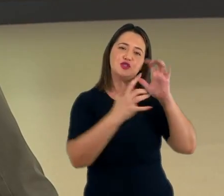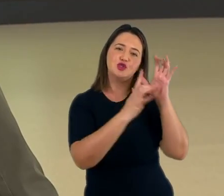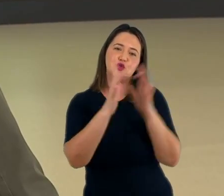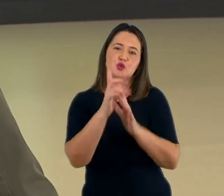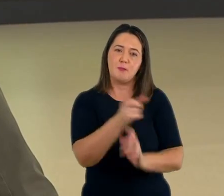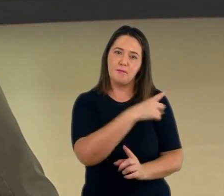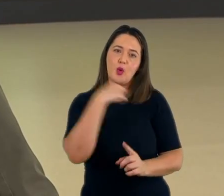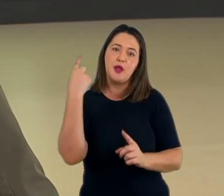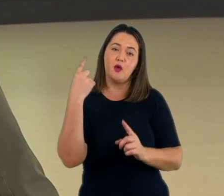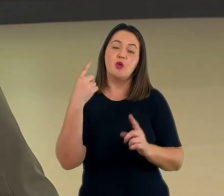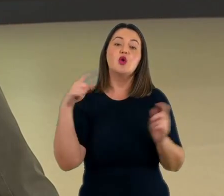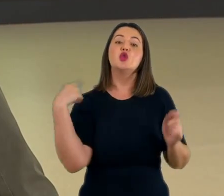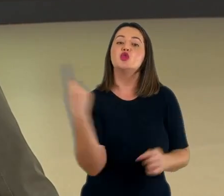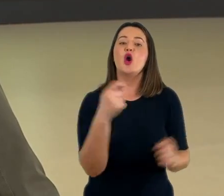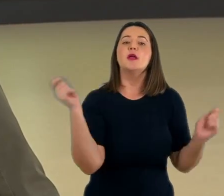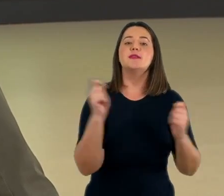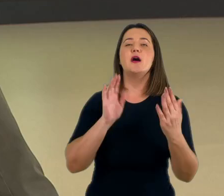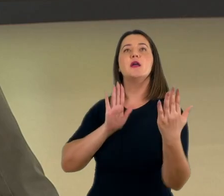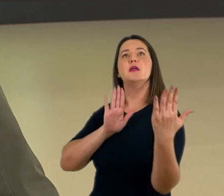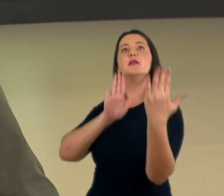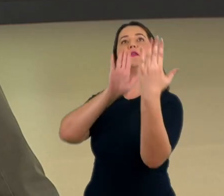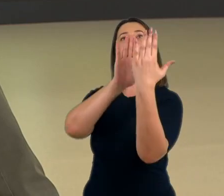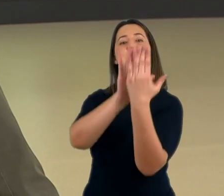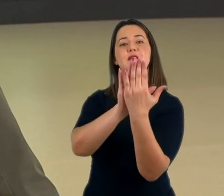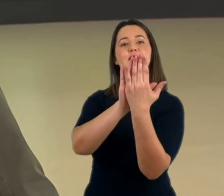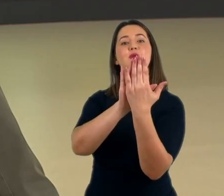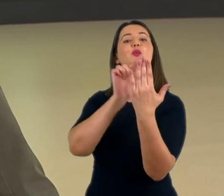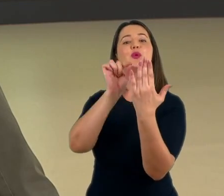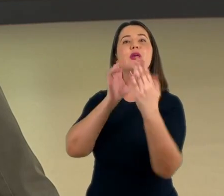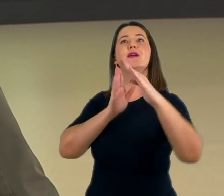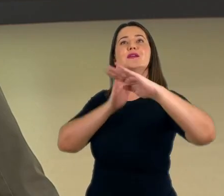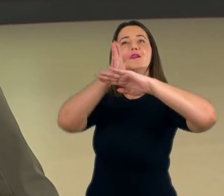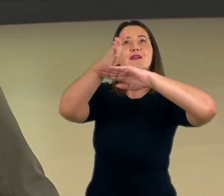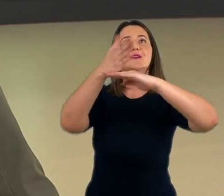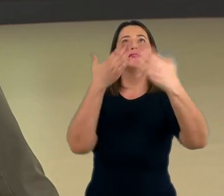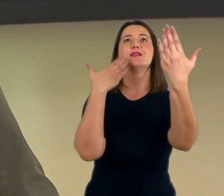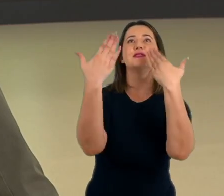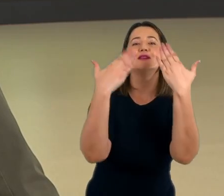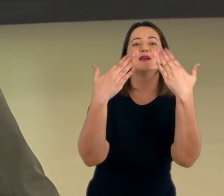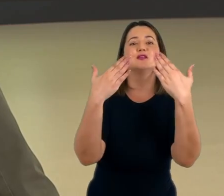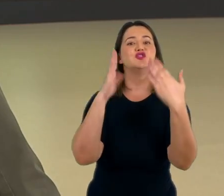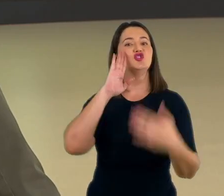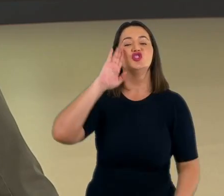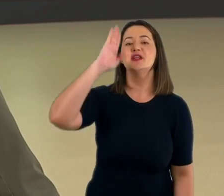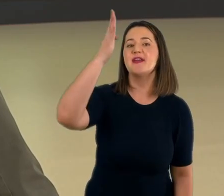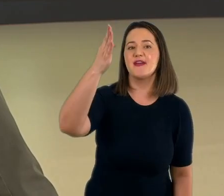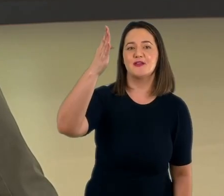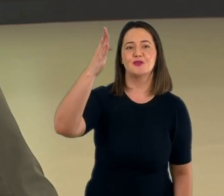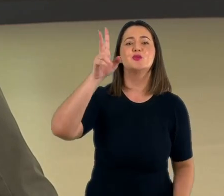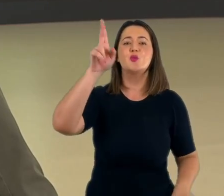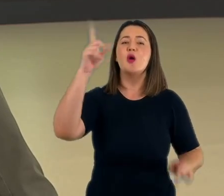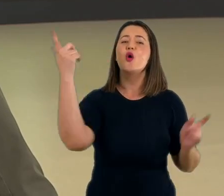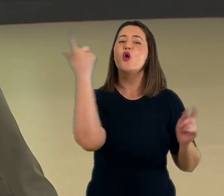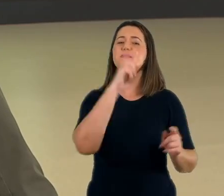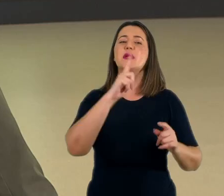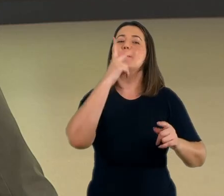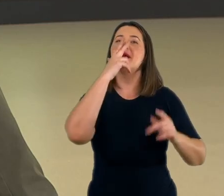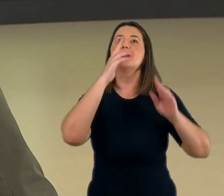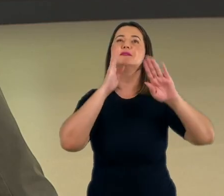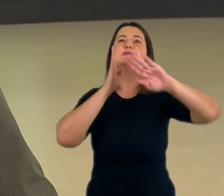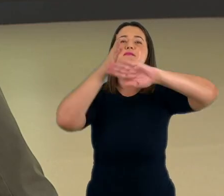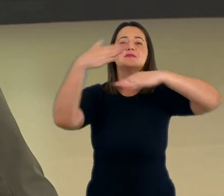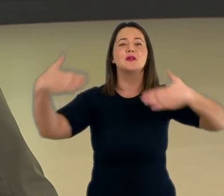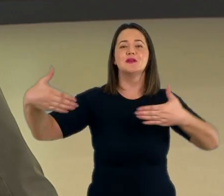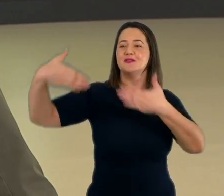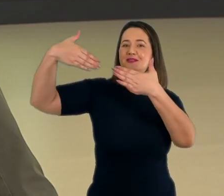o acesso ao Santo dos Santos uma vez por todas. Agora, uma vez que nós podemos